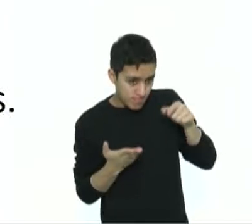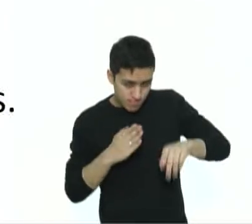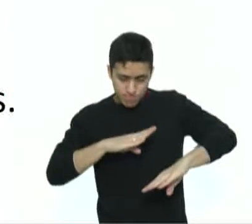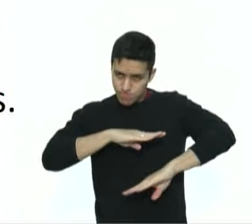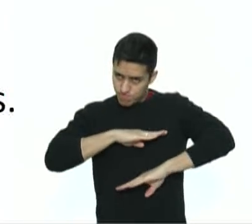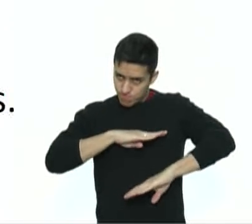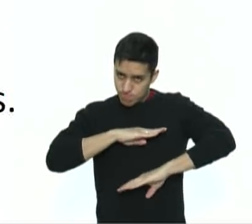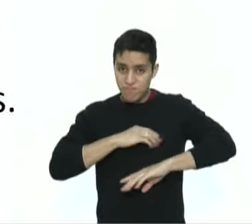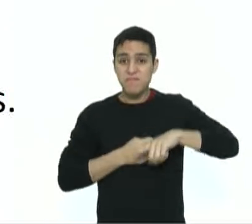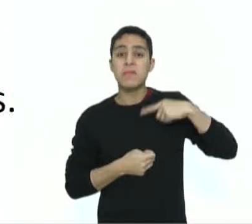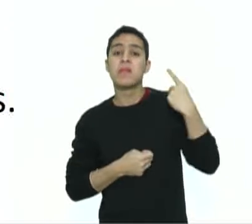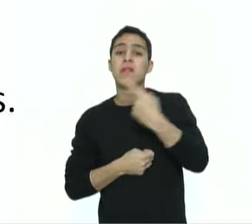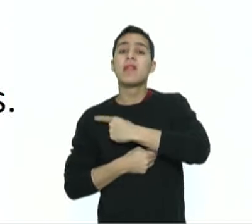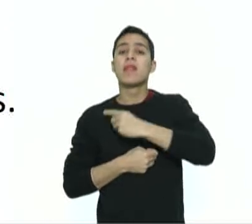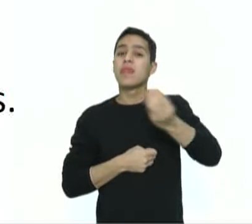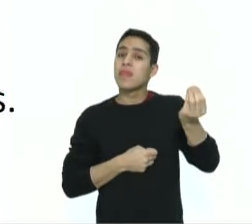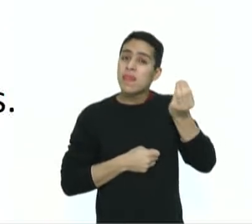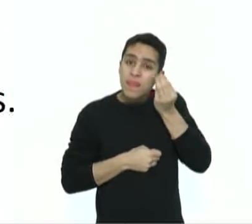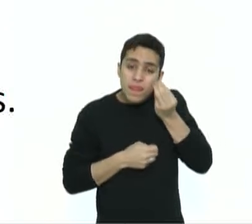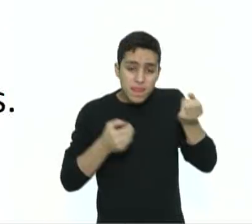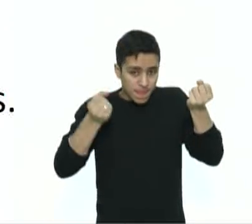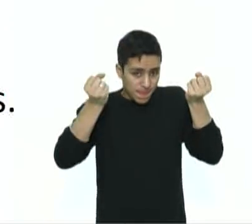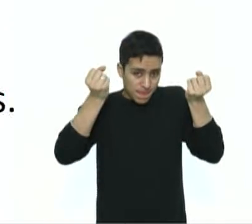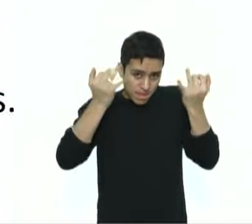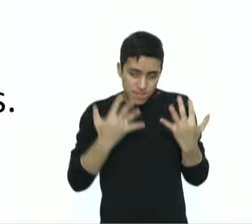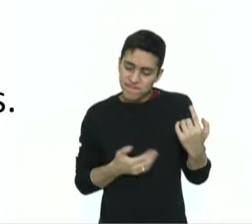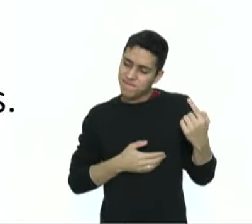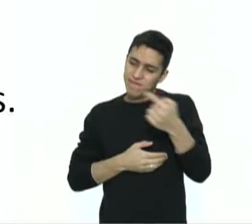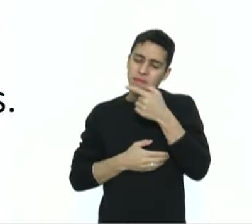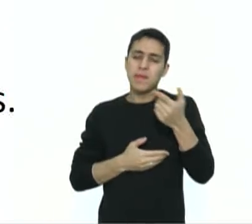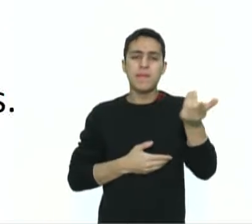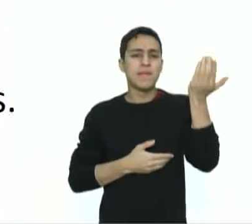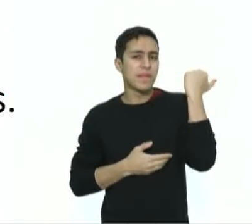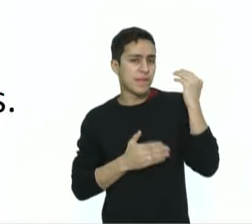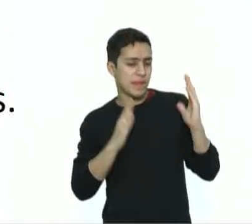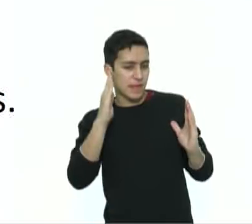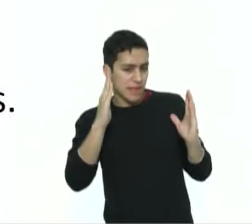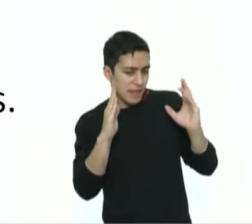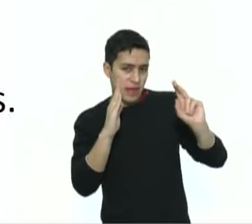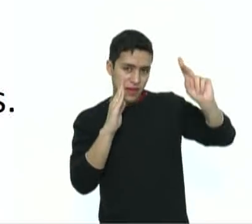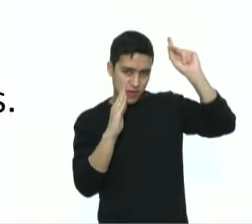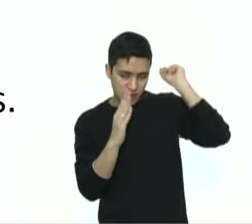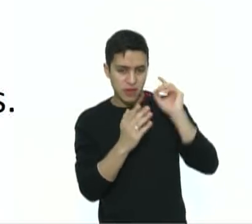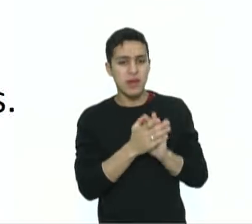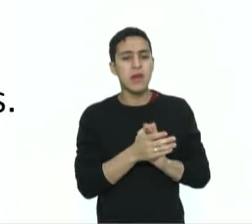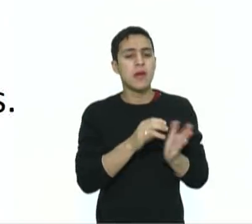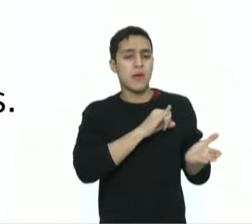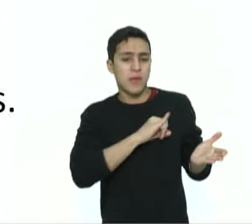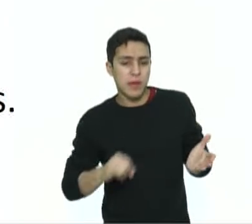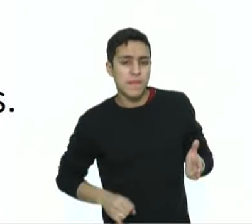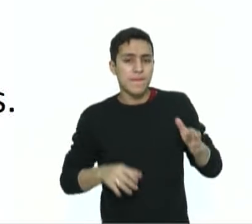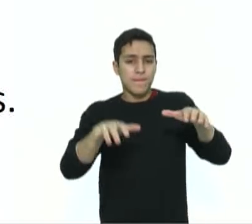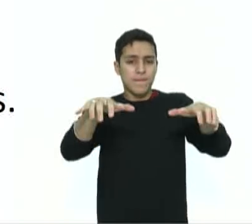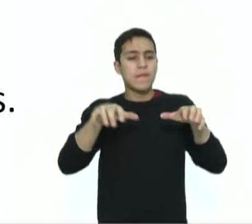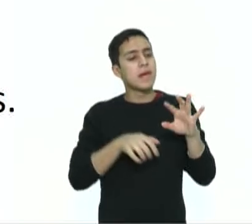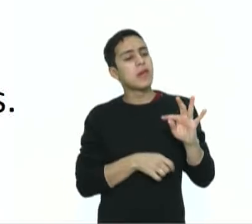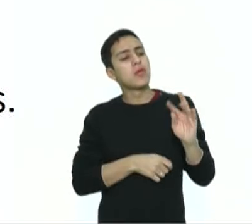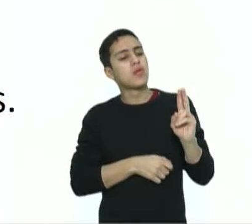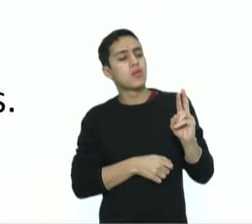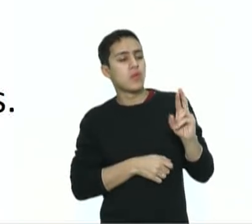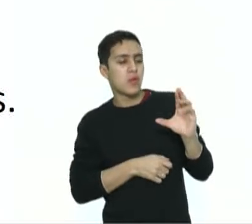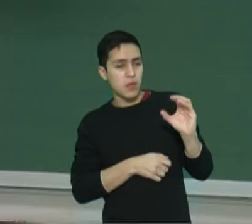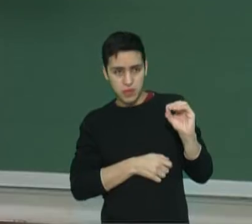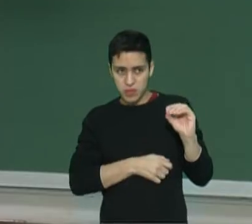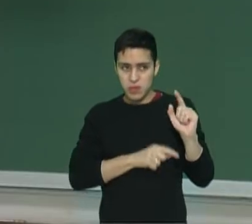buscou, para exemplificar, na Idade Antiga, o Império Turco. O Império Turco, vejam, ele